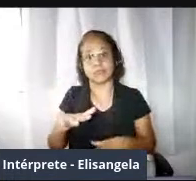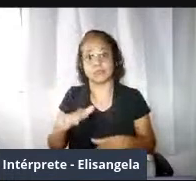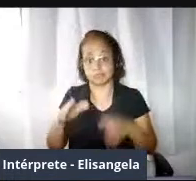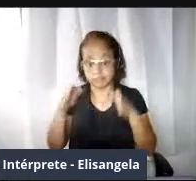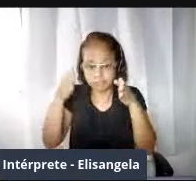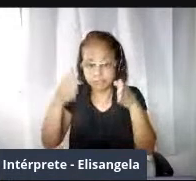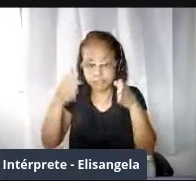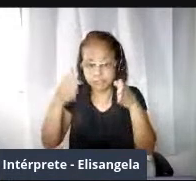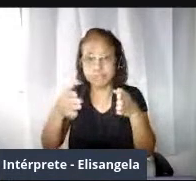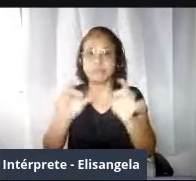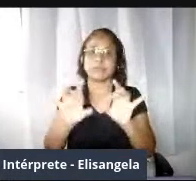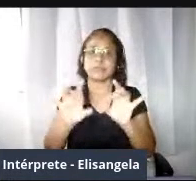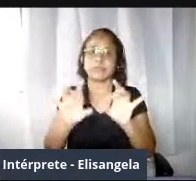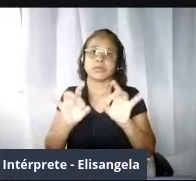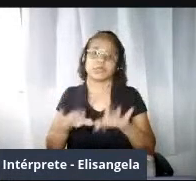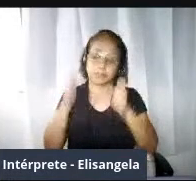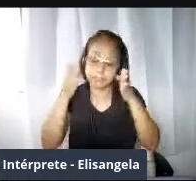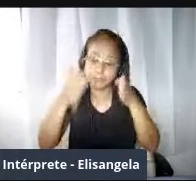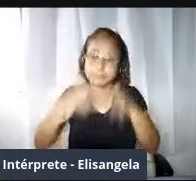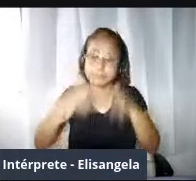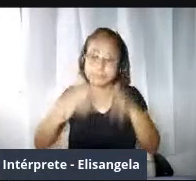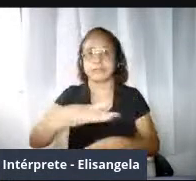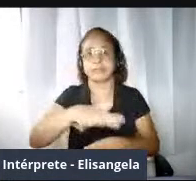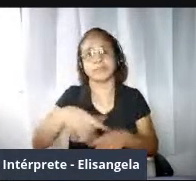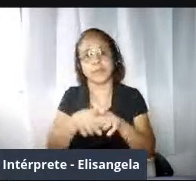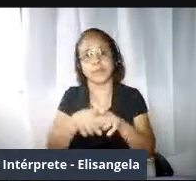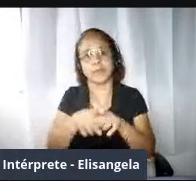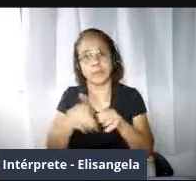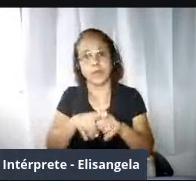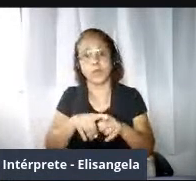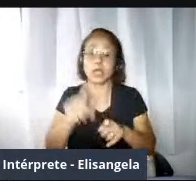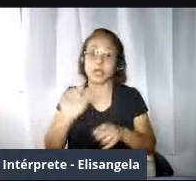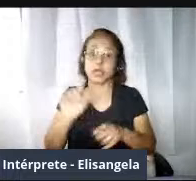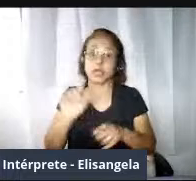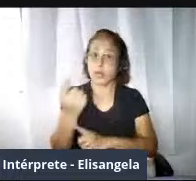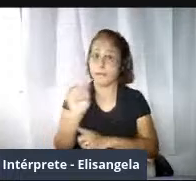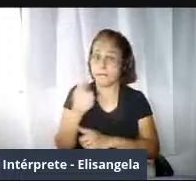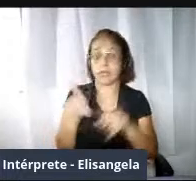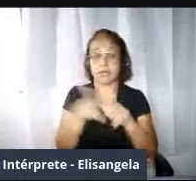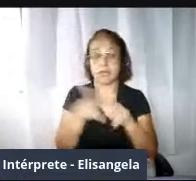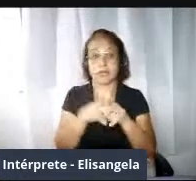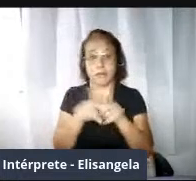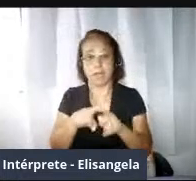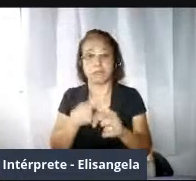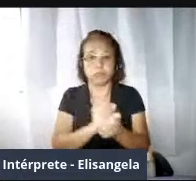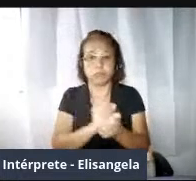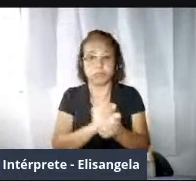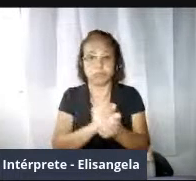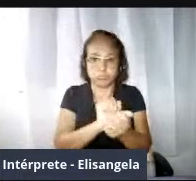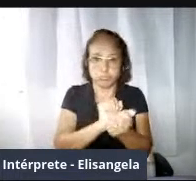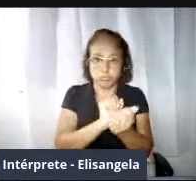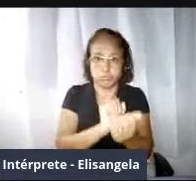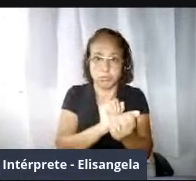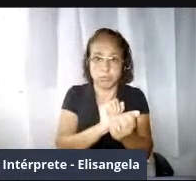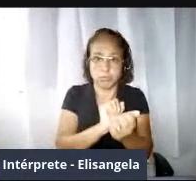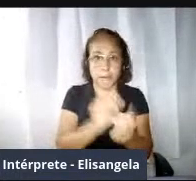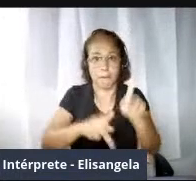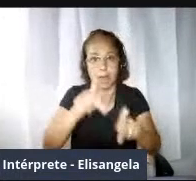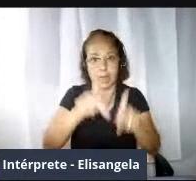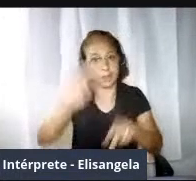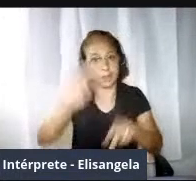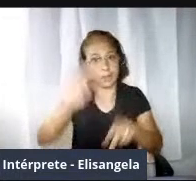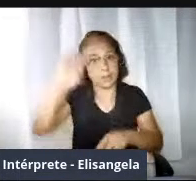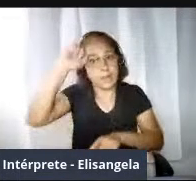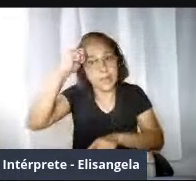renovação da historiografia da escravidão e da população negra, que estava ocorrendo em cursos de